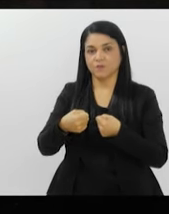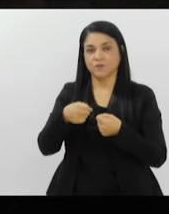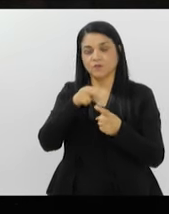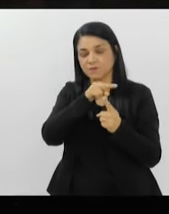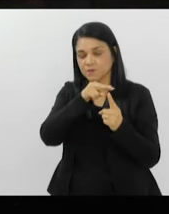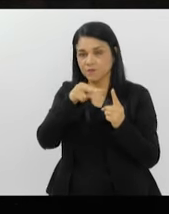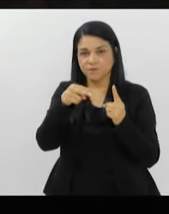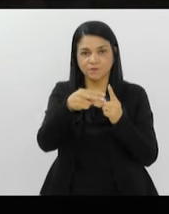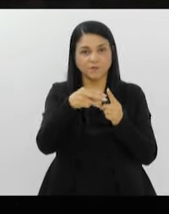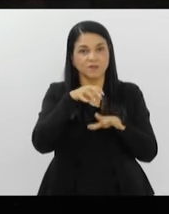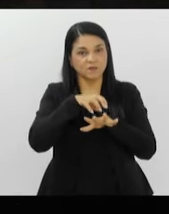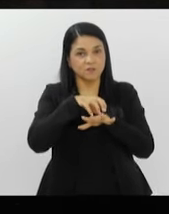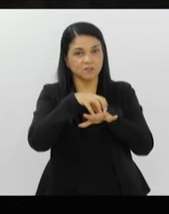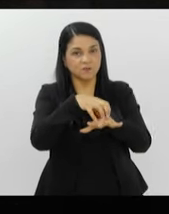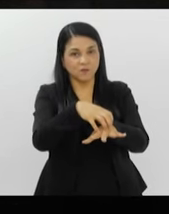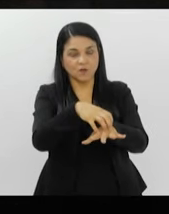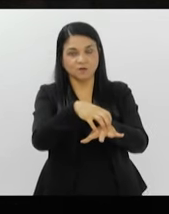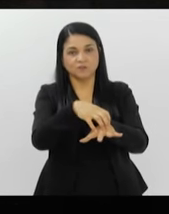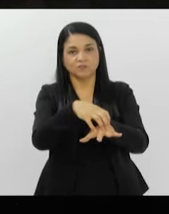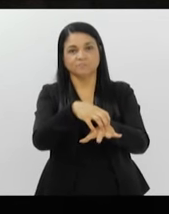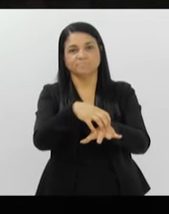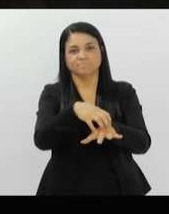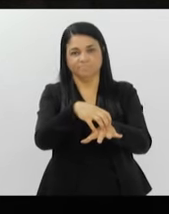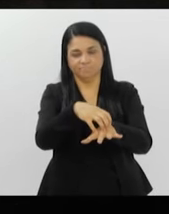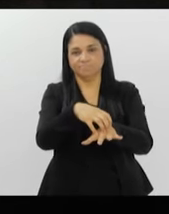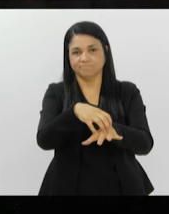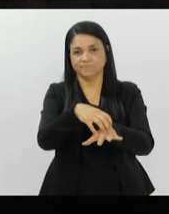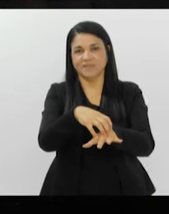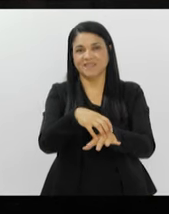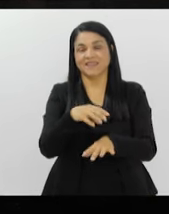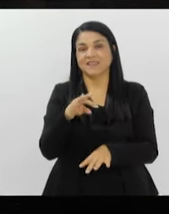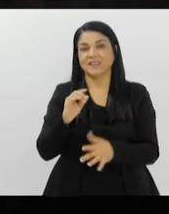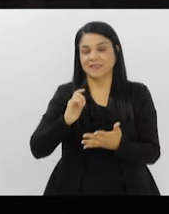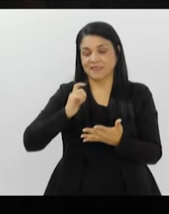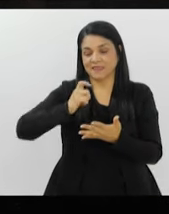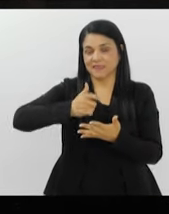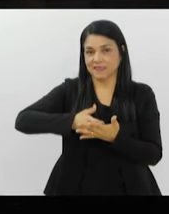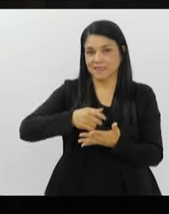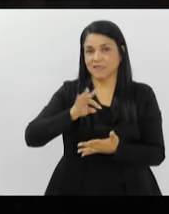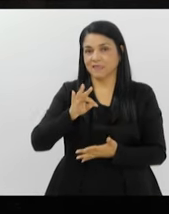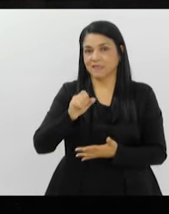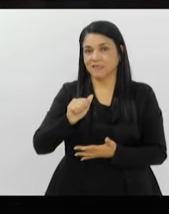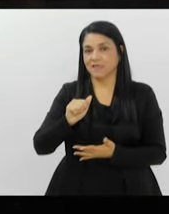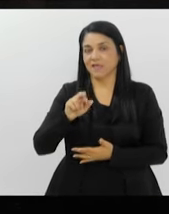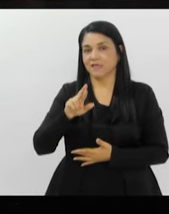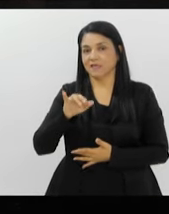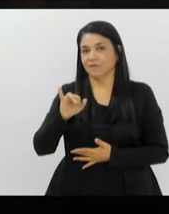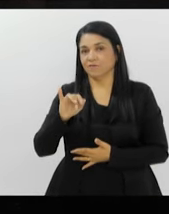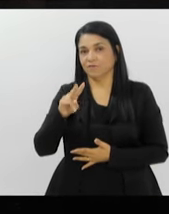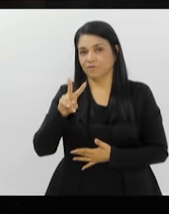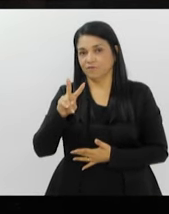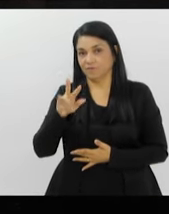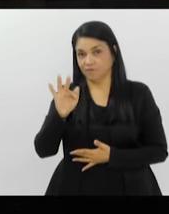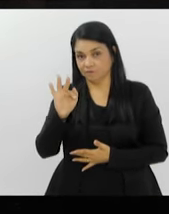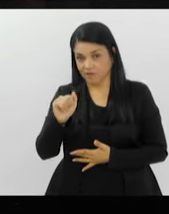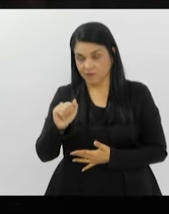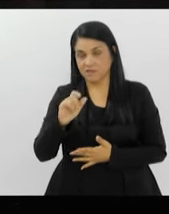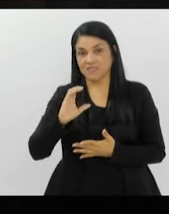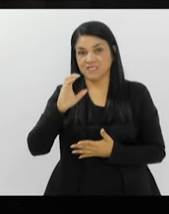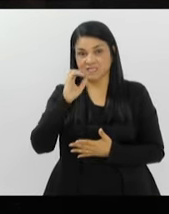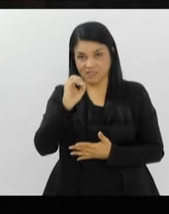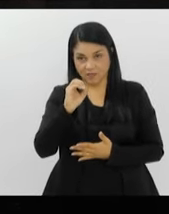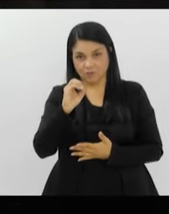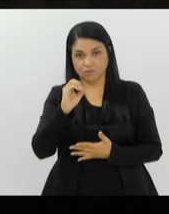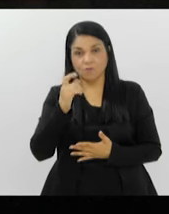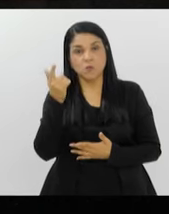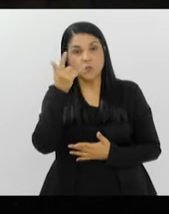transporte da tarifa zero mas para alcançá-la tem que ser par e